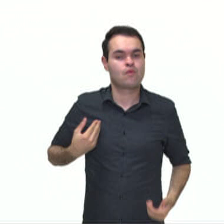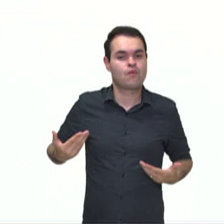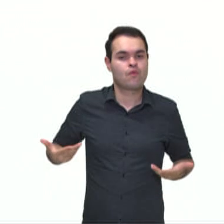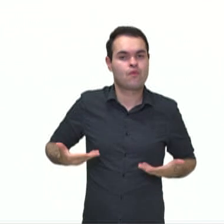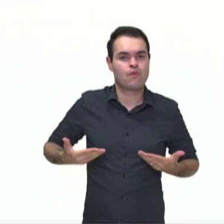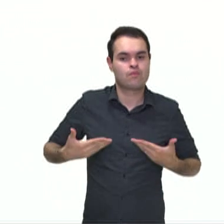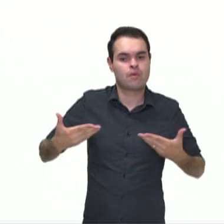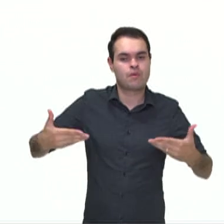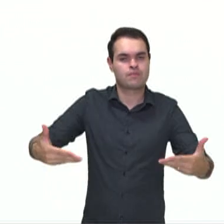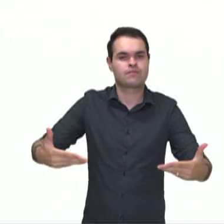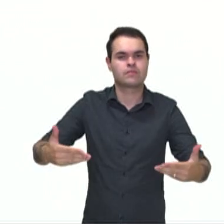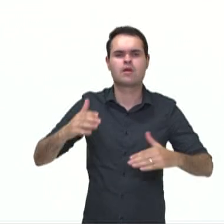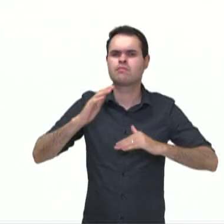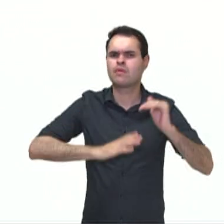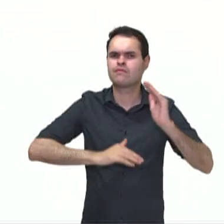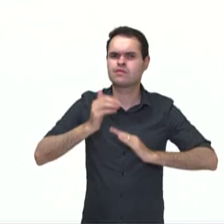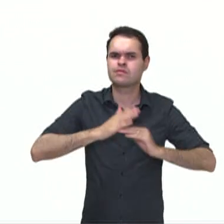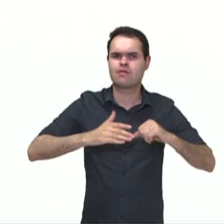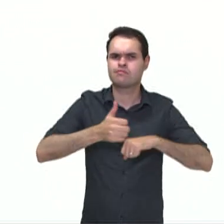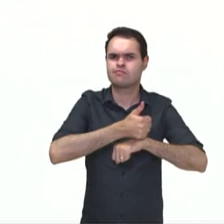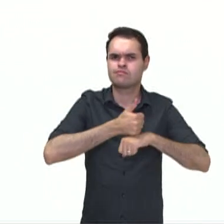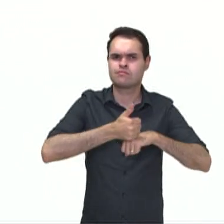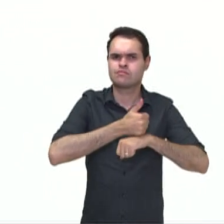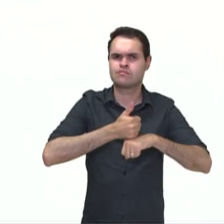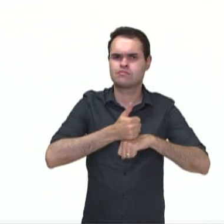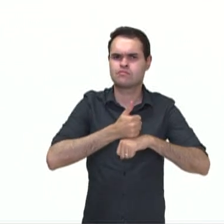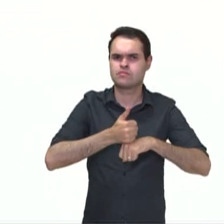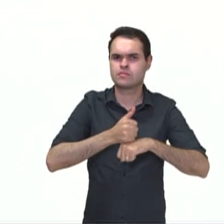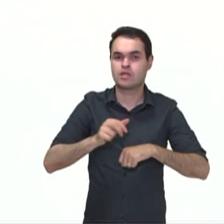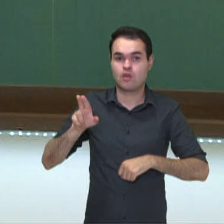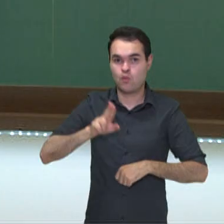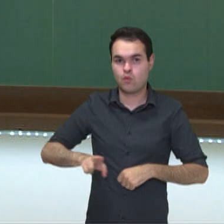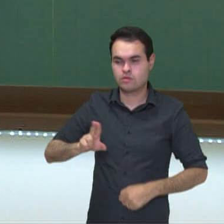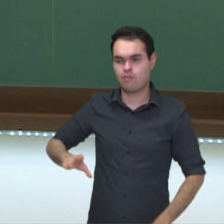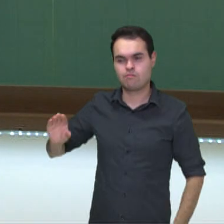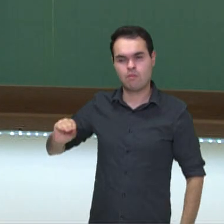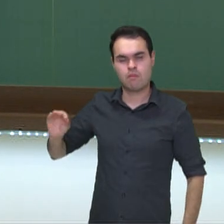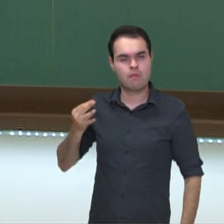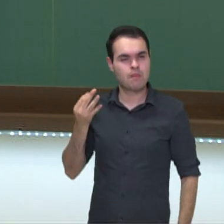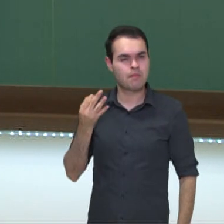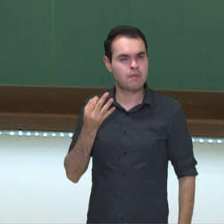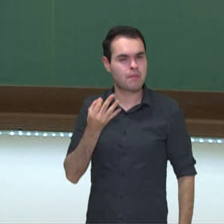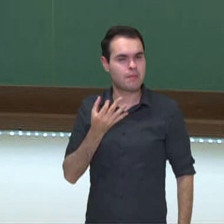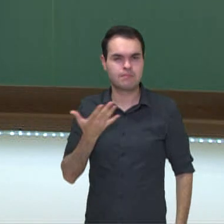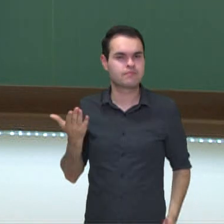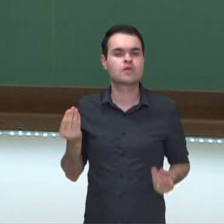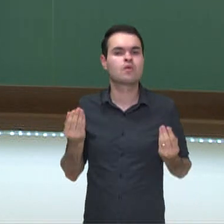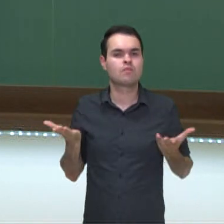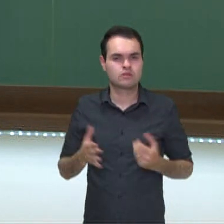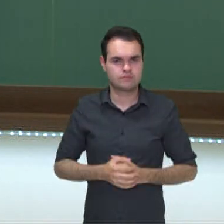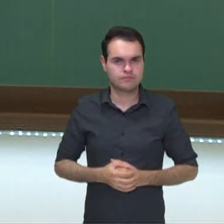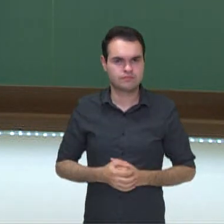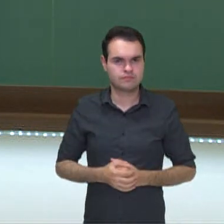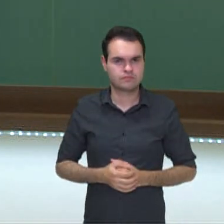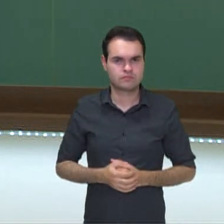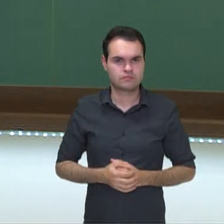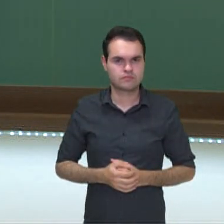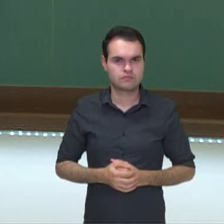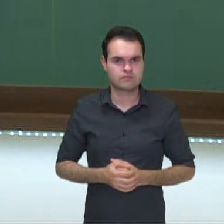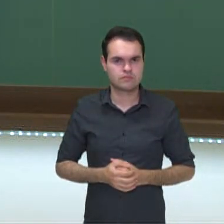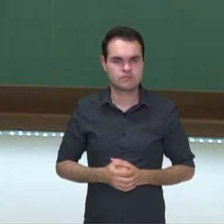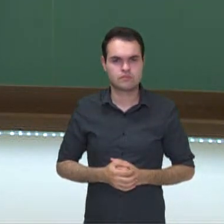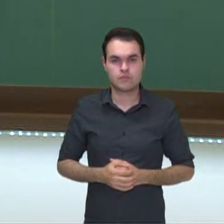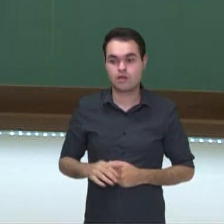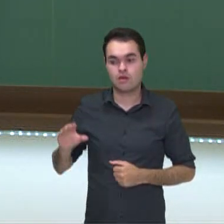Quais profissões mais utilizam a oratória? Já se perguntou sobre isso aqui? Vejam só, a oratória é